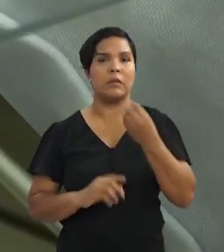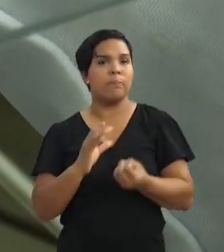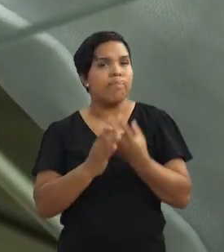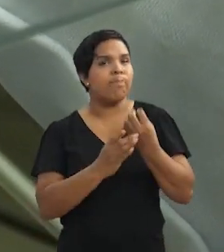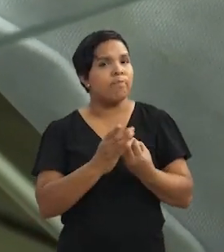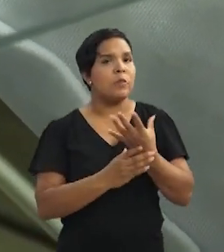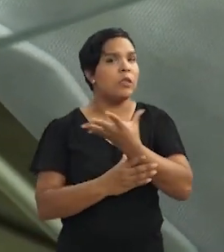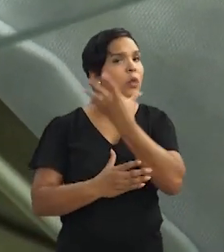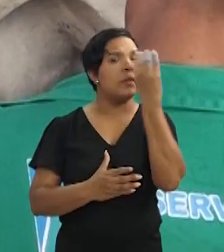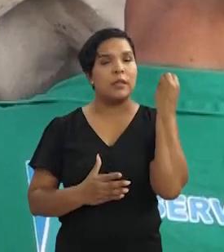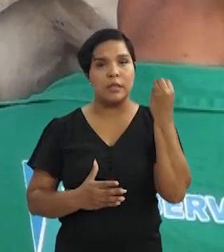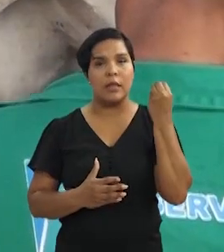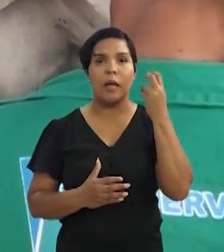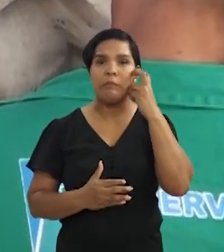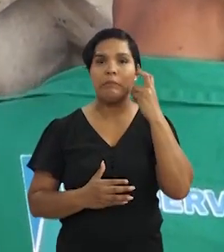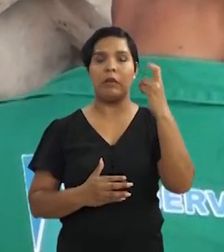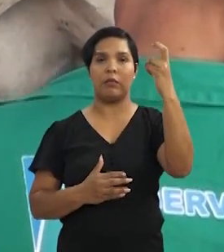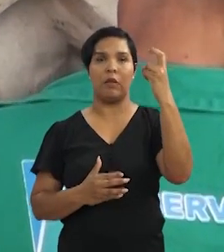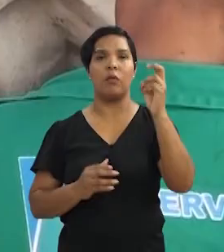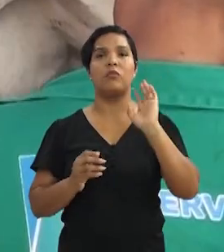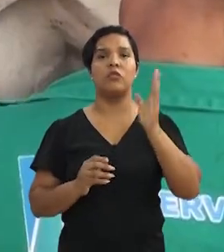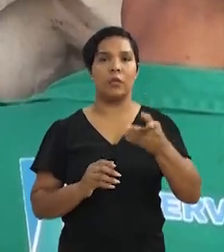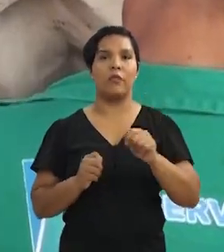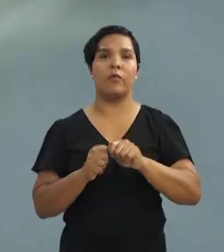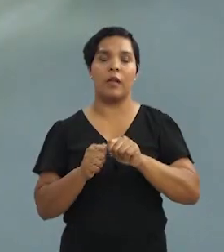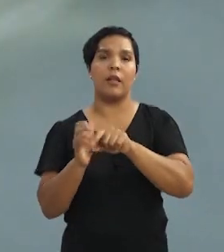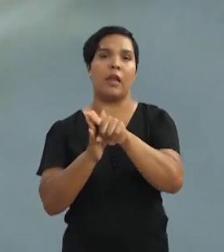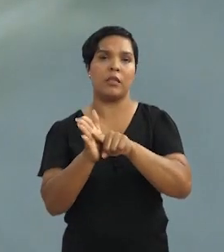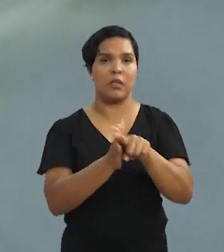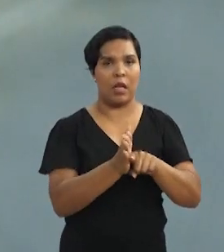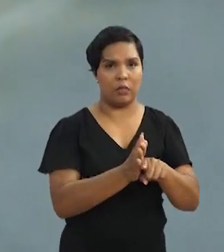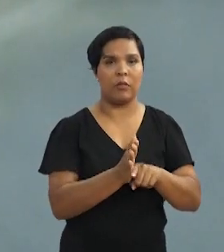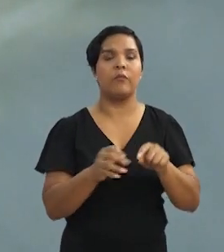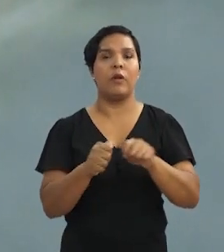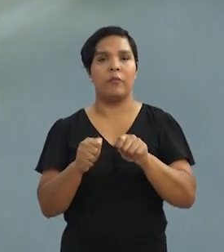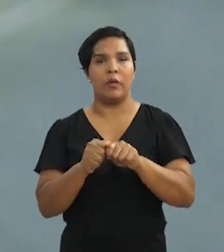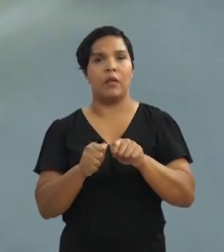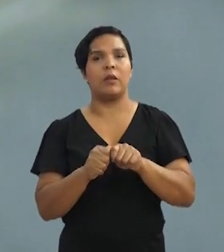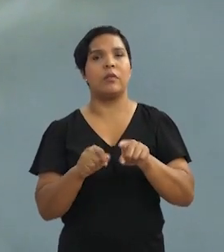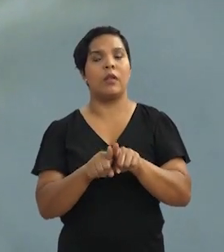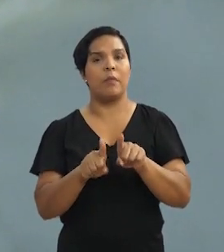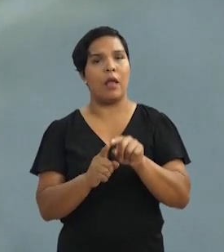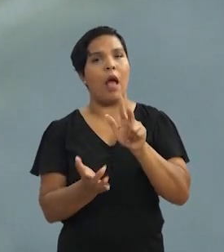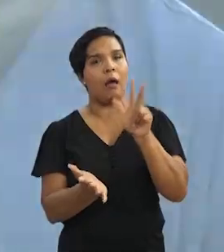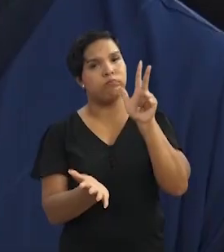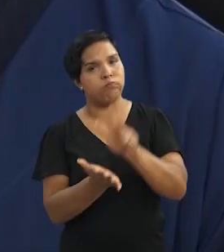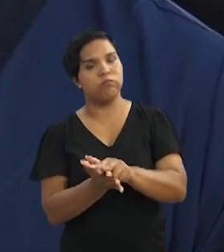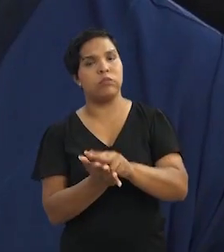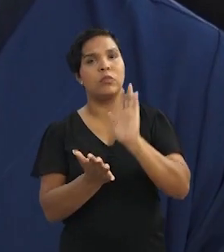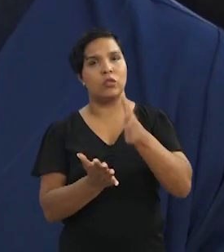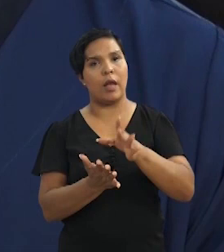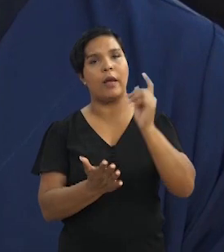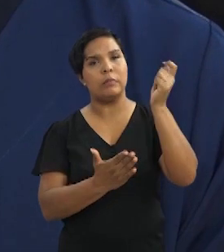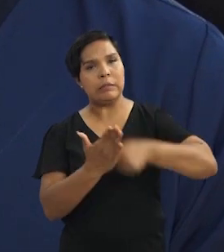experimentos, sem esquecer de resguardar a propriedade intelectual do que já foi analisado. Já foi feito o depósito da